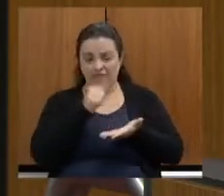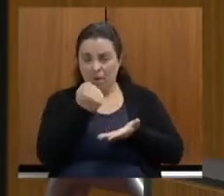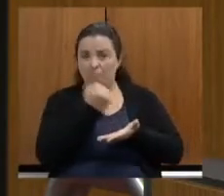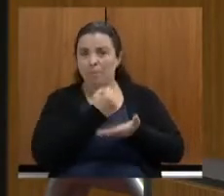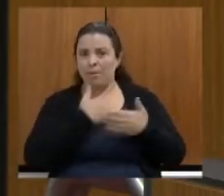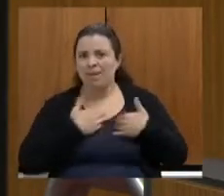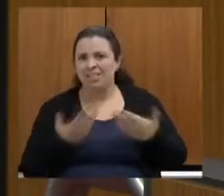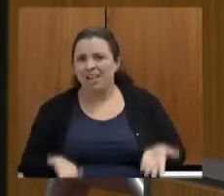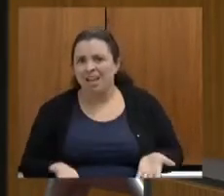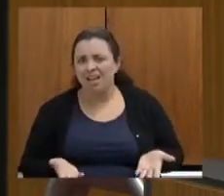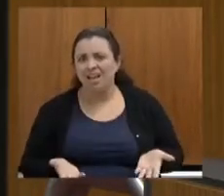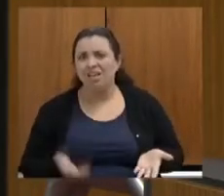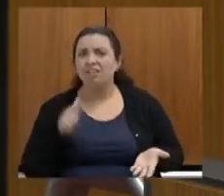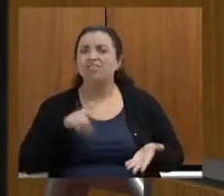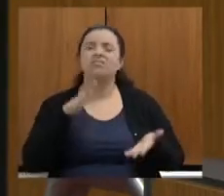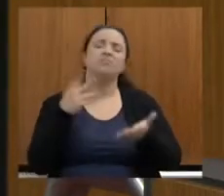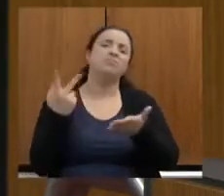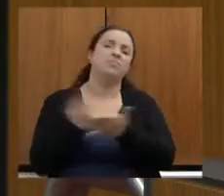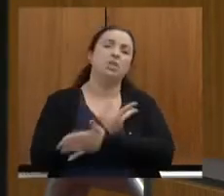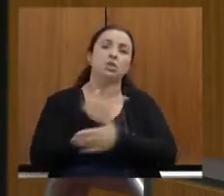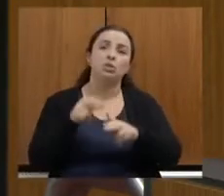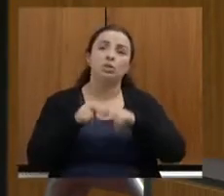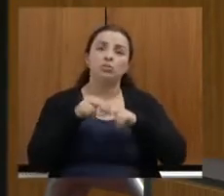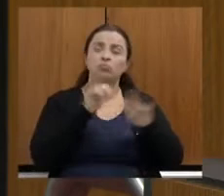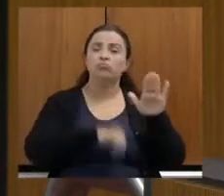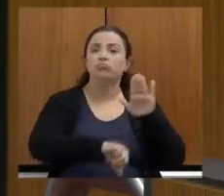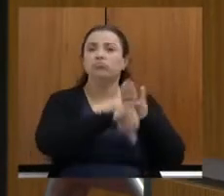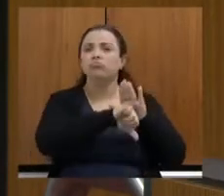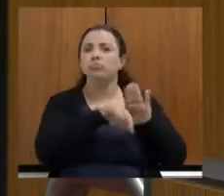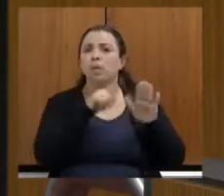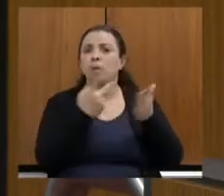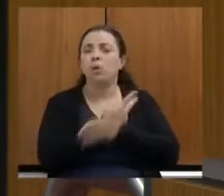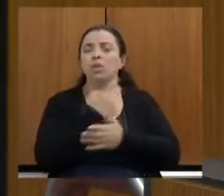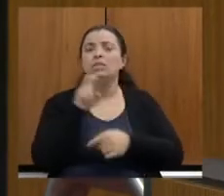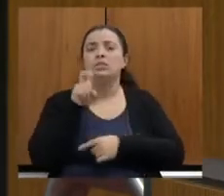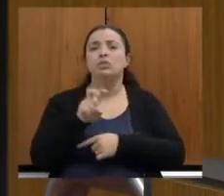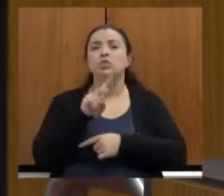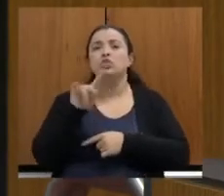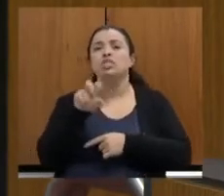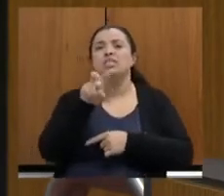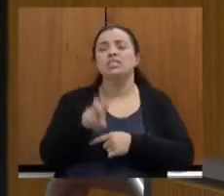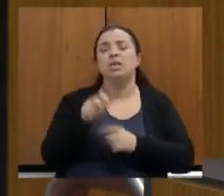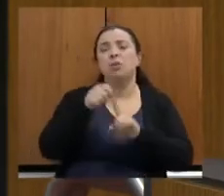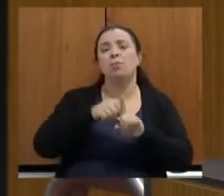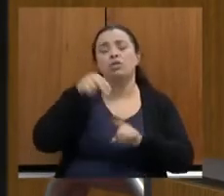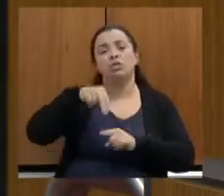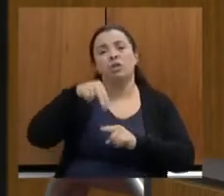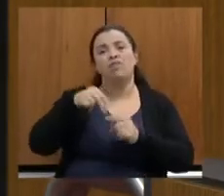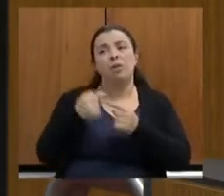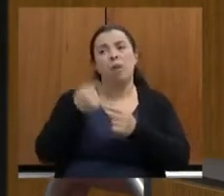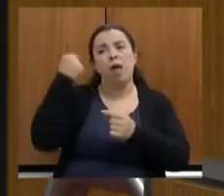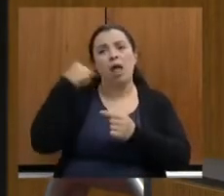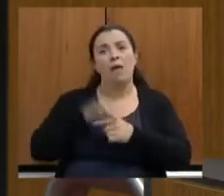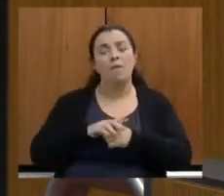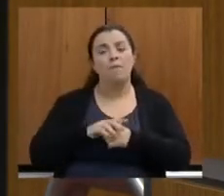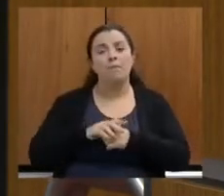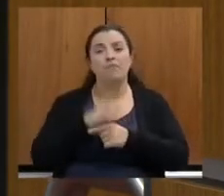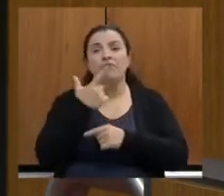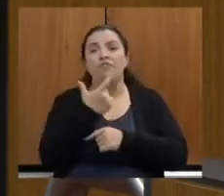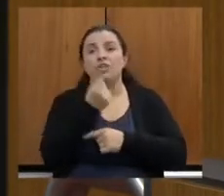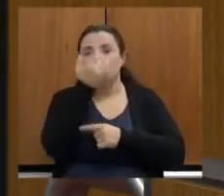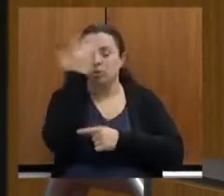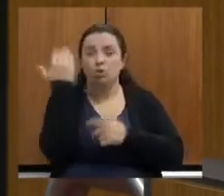e isso tudo tá acontecendo porque o crime é quanto que aconteceu no dia cinco de novembro onde matou 20 pessoas ninguém foi